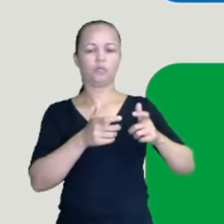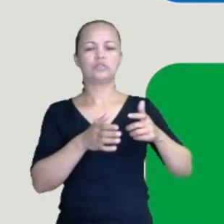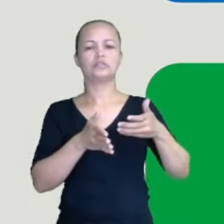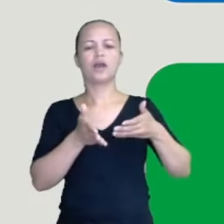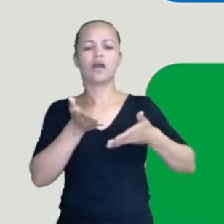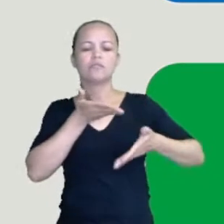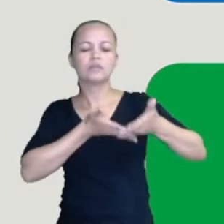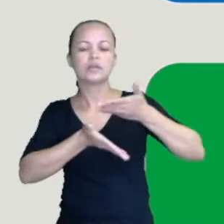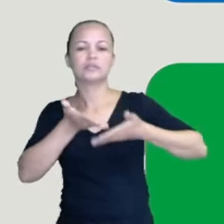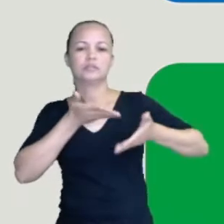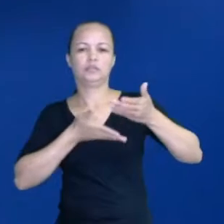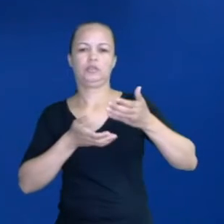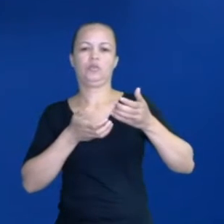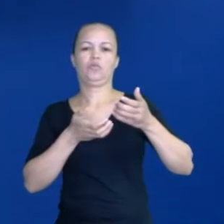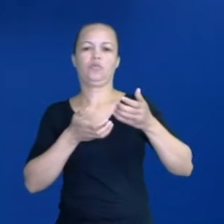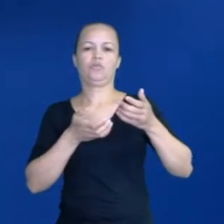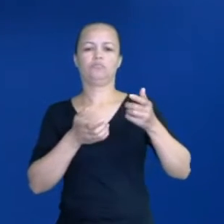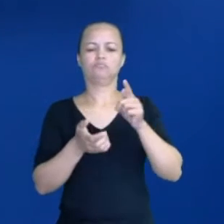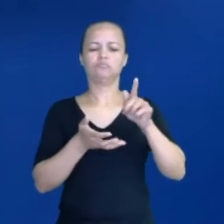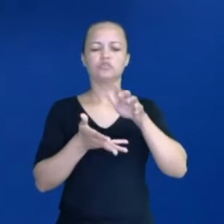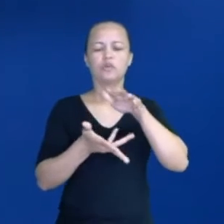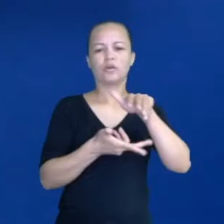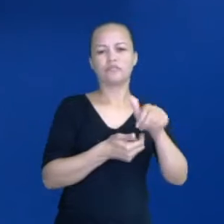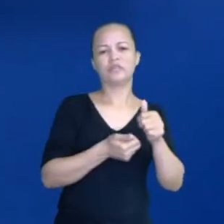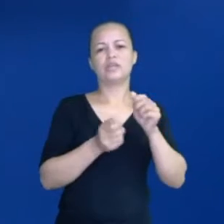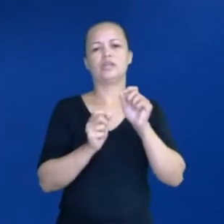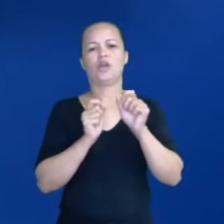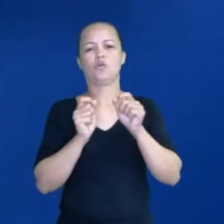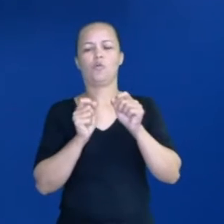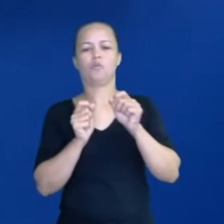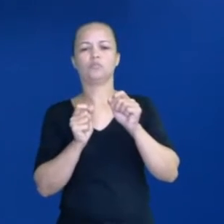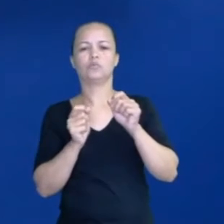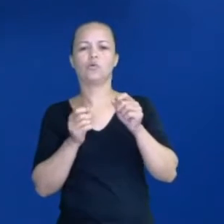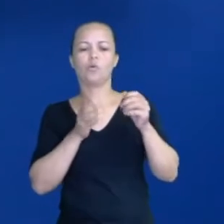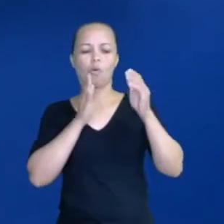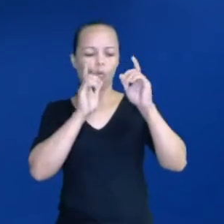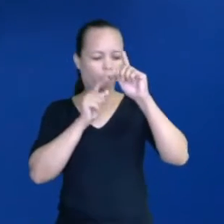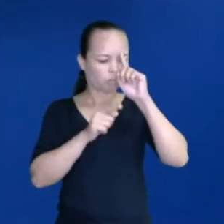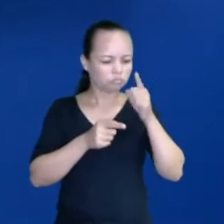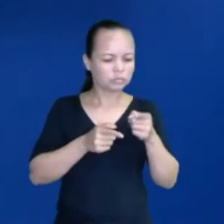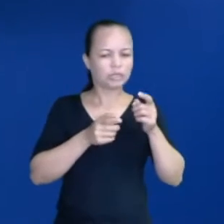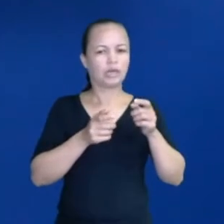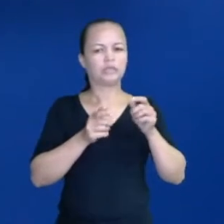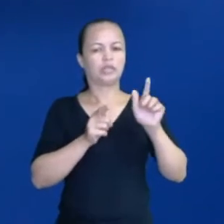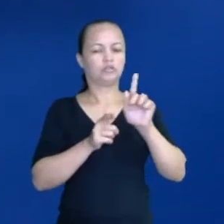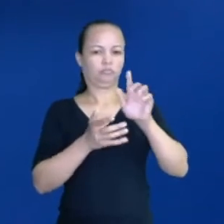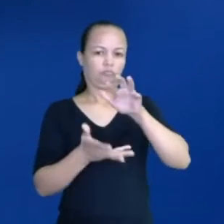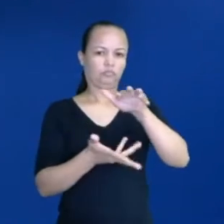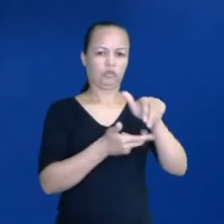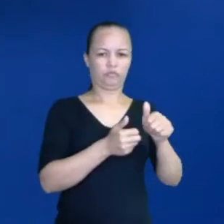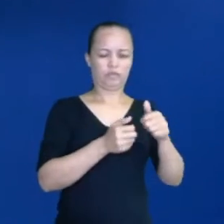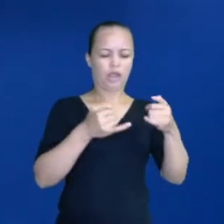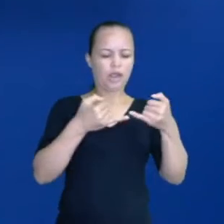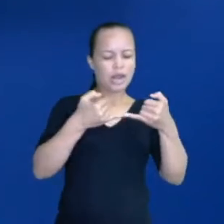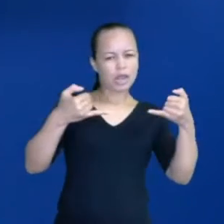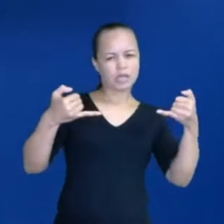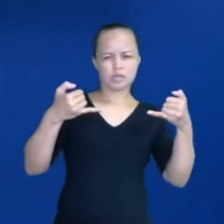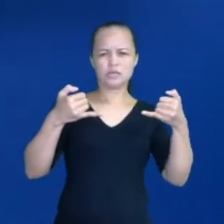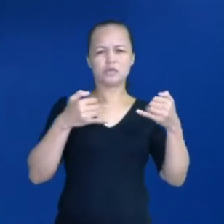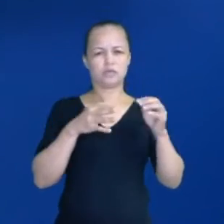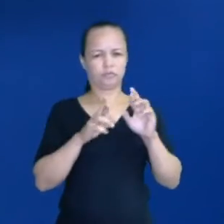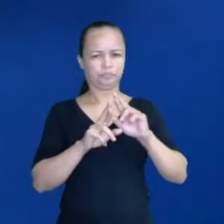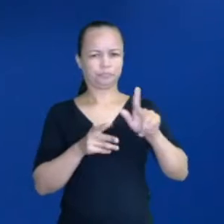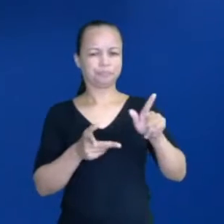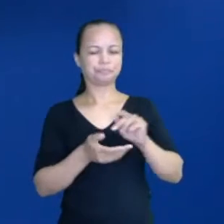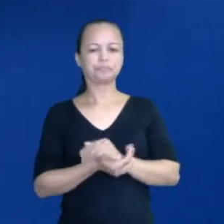com alguns termos geográficos, como coordenadas geográficas, como linhas e etc. Já